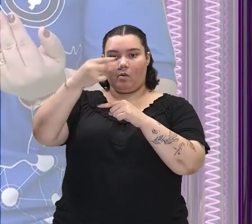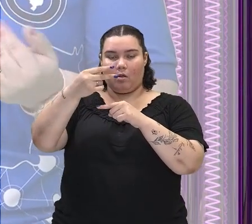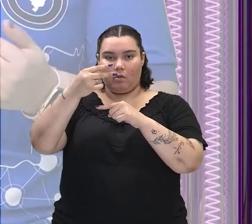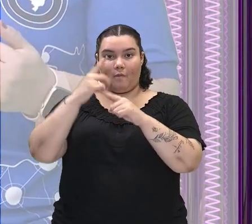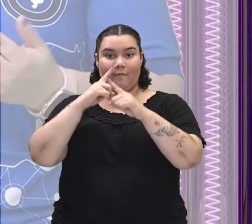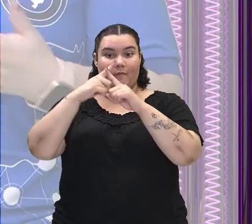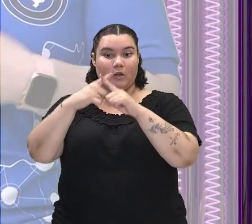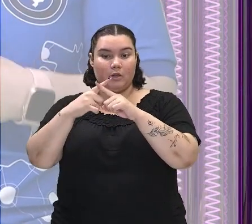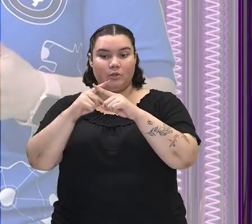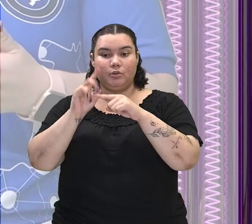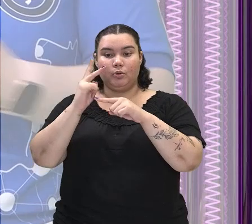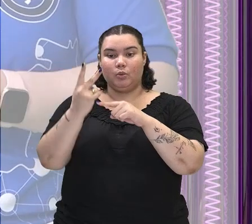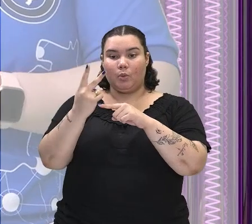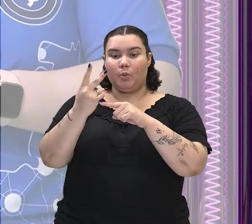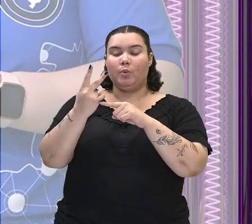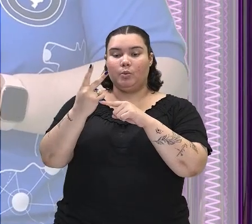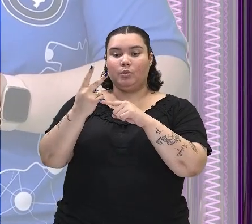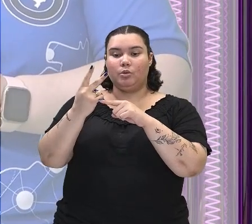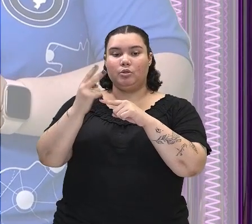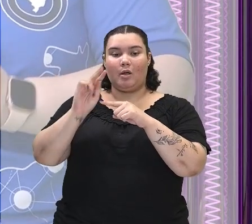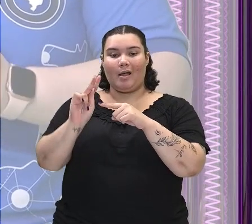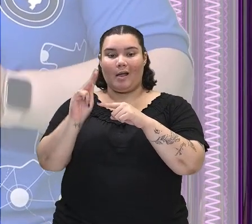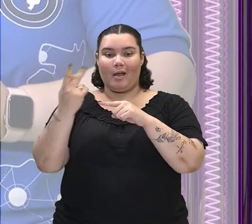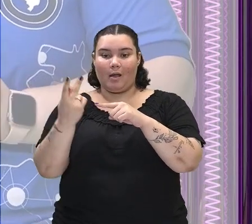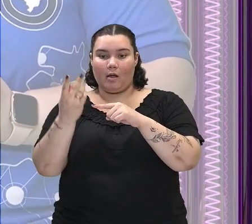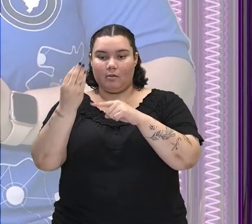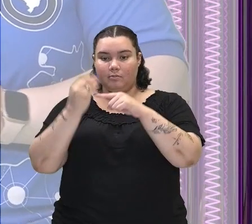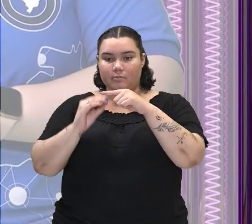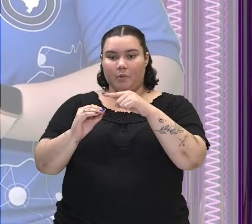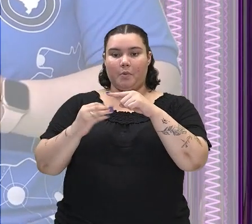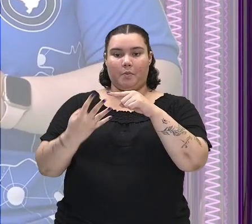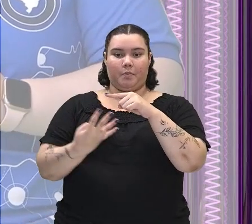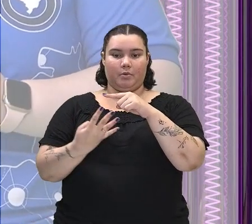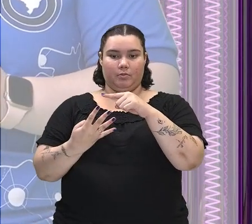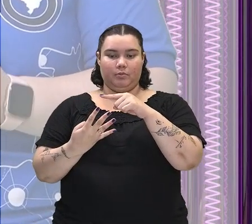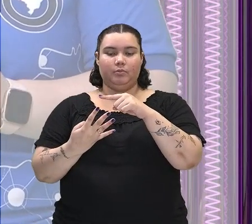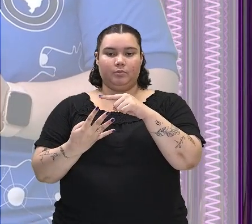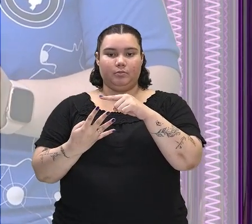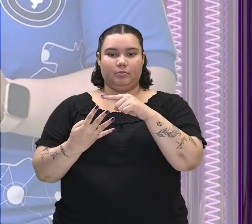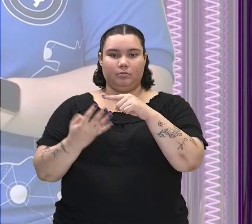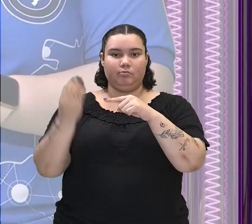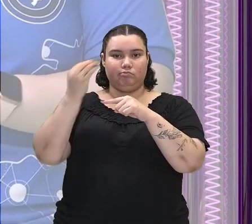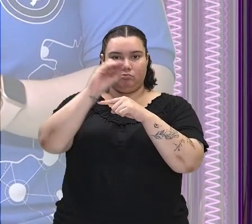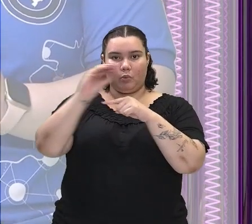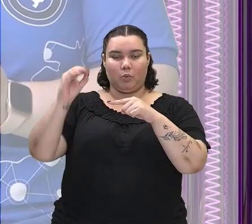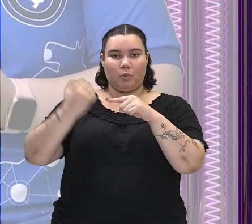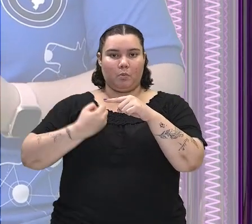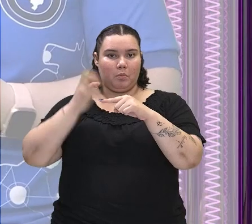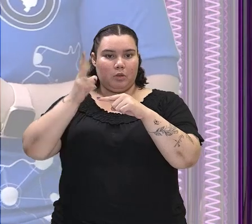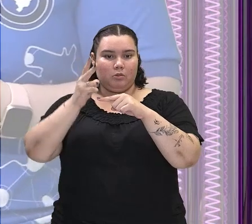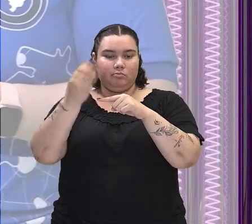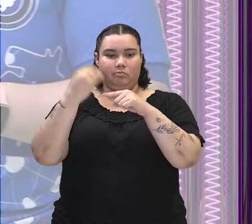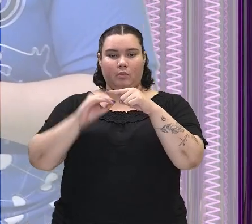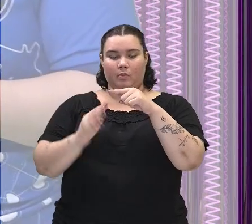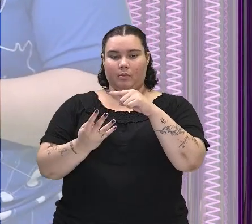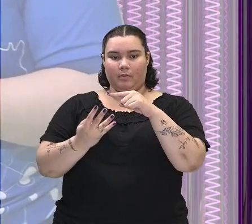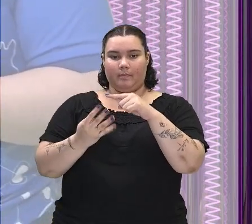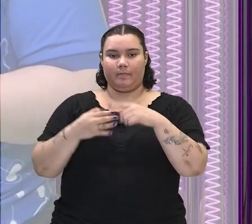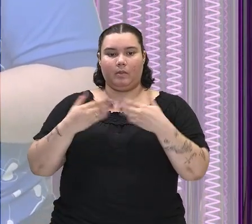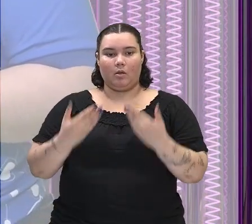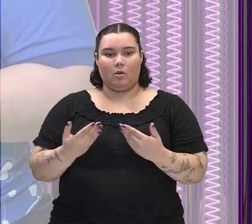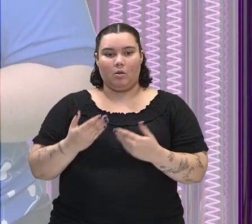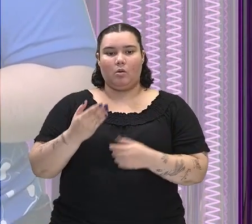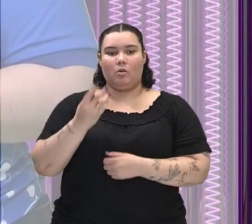tudo em cima e repetiu o denominador 4 para todo mundo, né? E o que significa isso? Eu cancelo